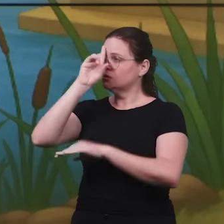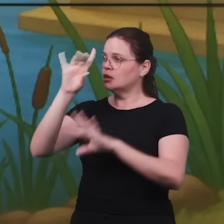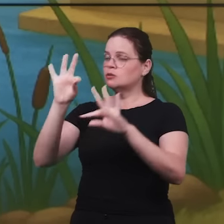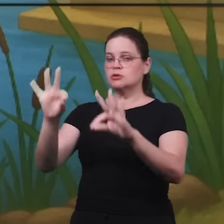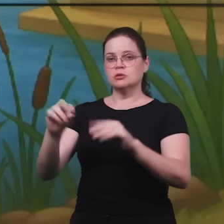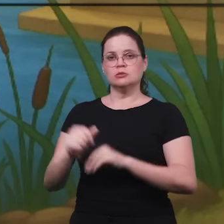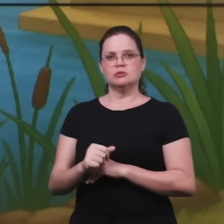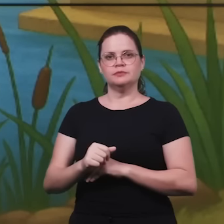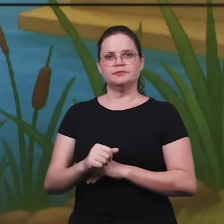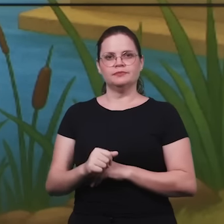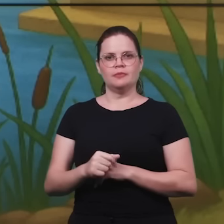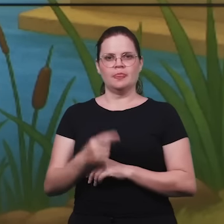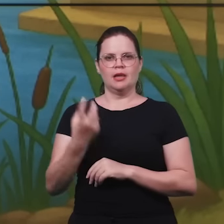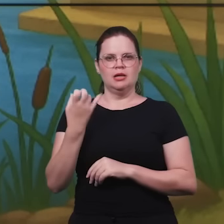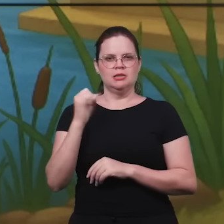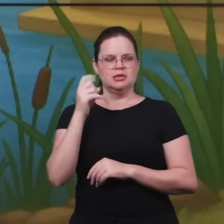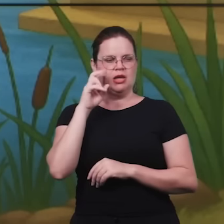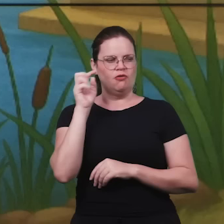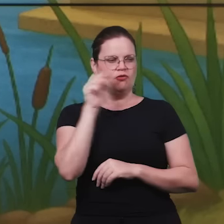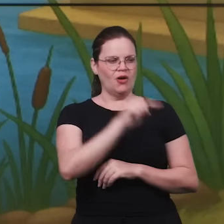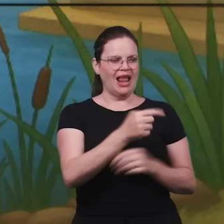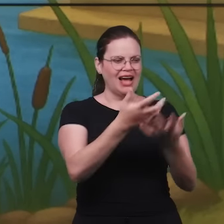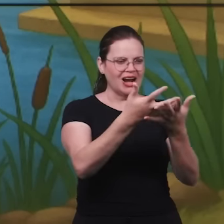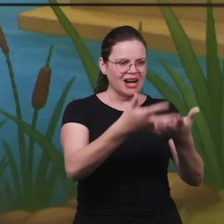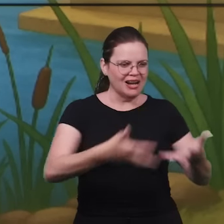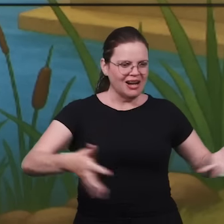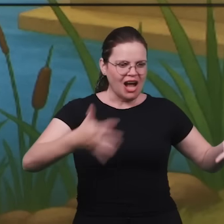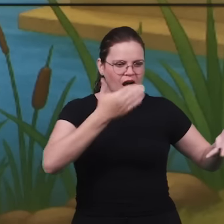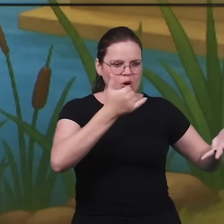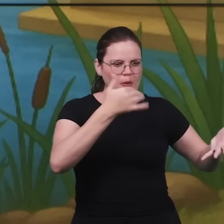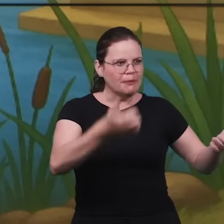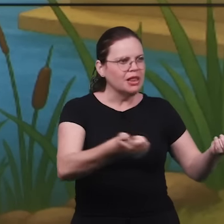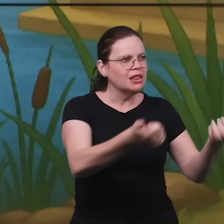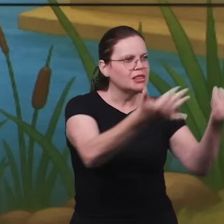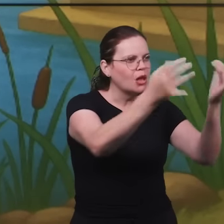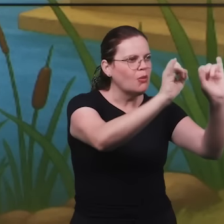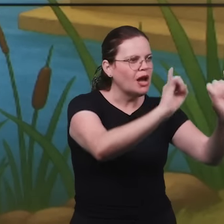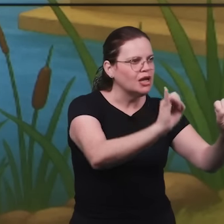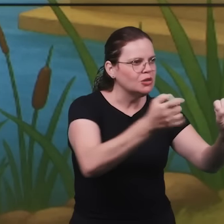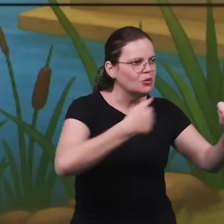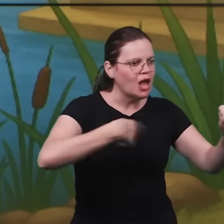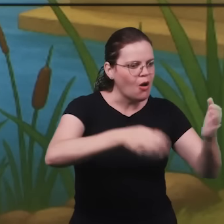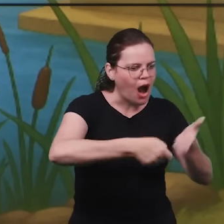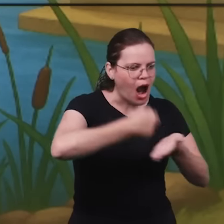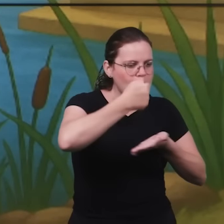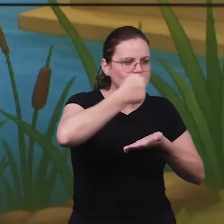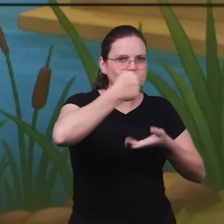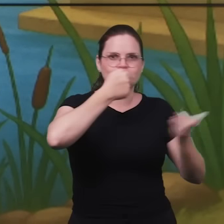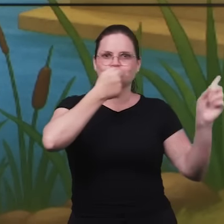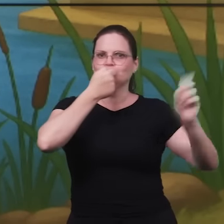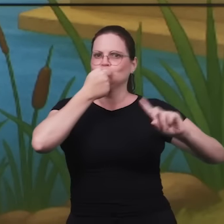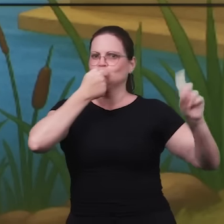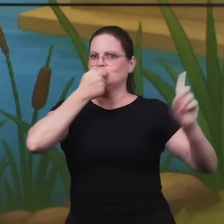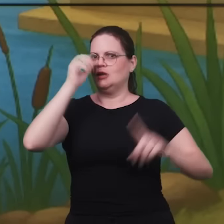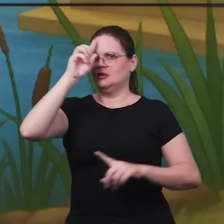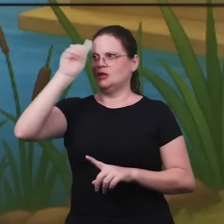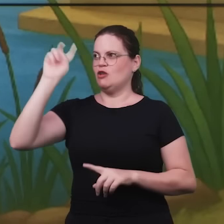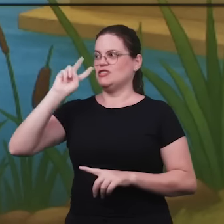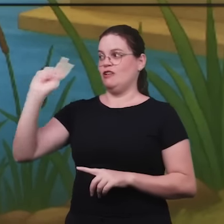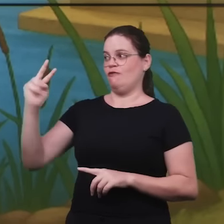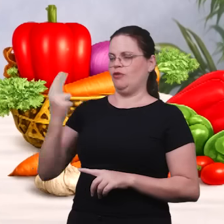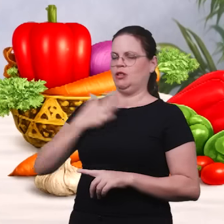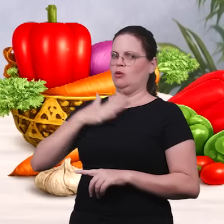que comer aquela comida não agradaria a Deus, ele decidiu ser fiel ao Senhor. E Daniel fez